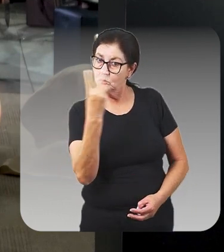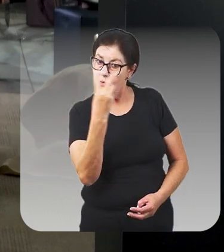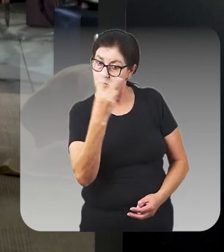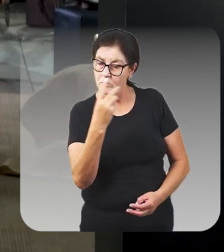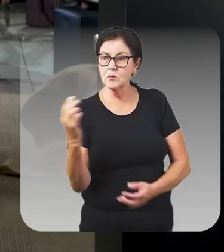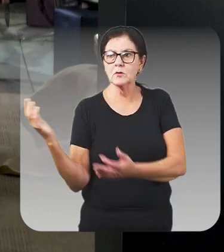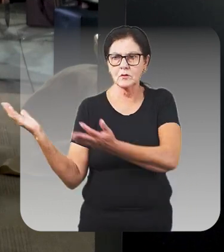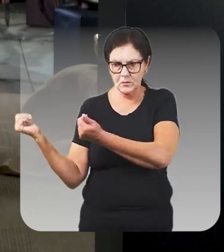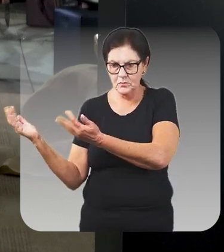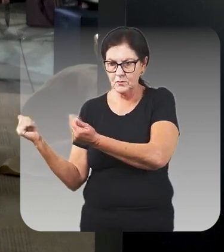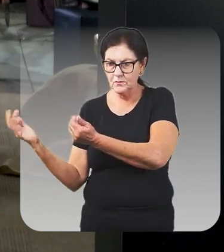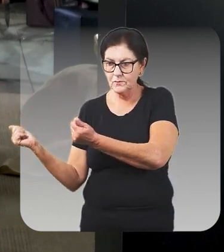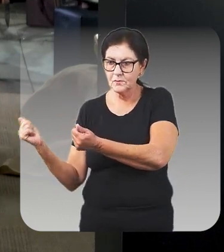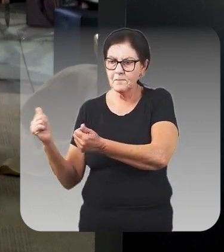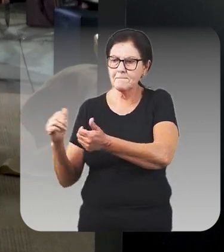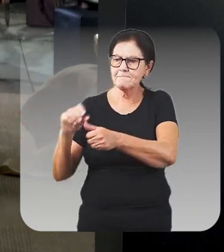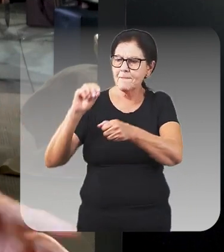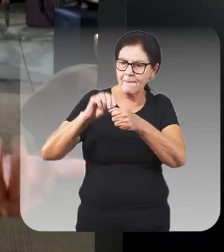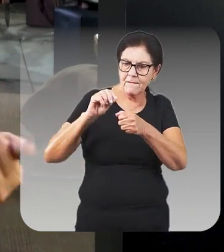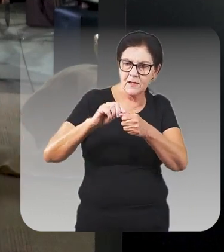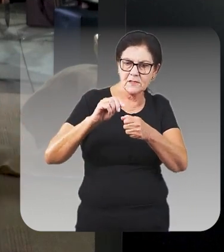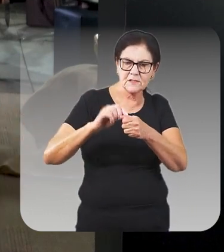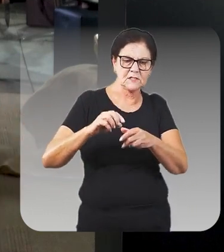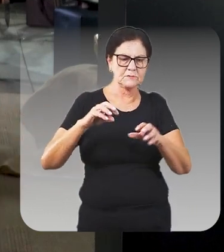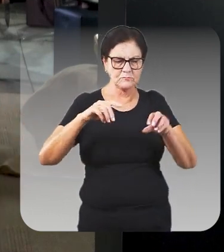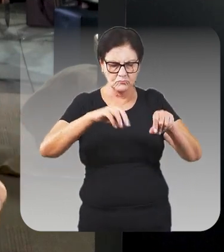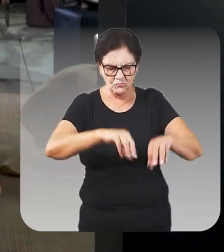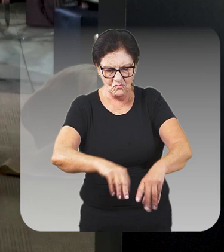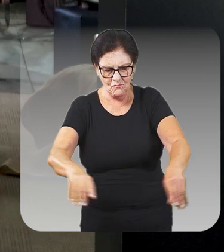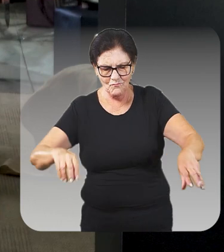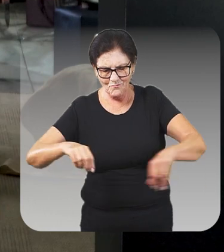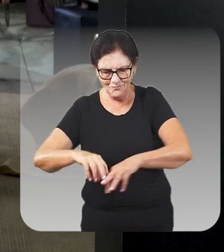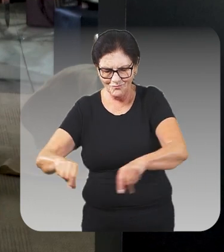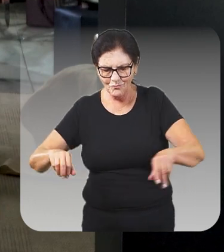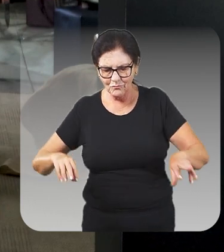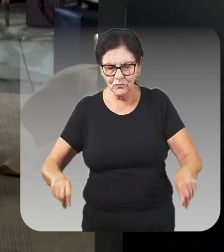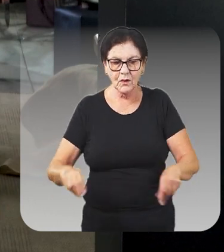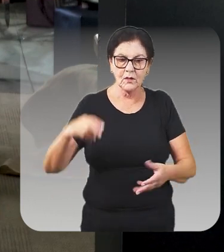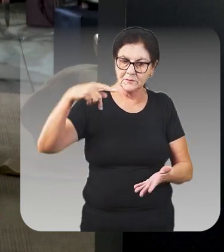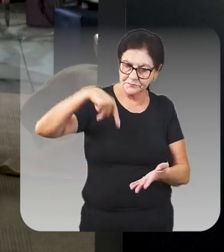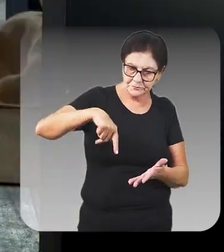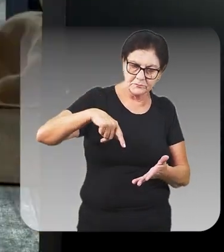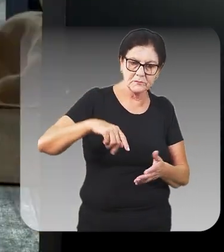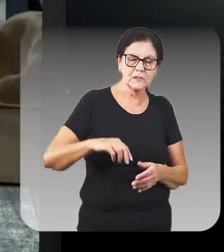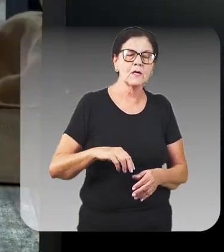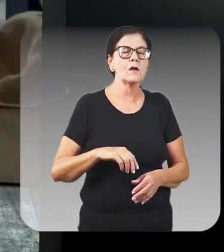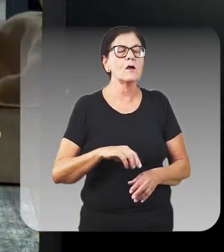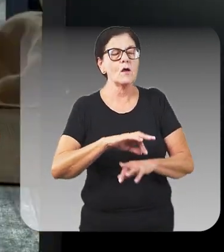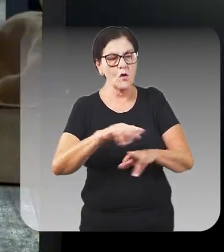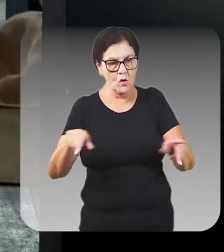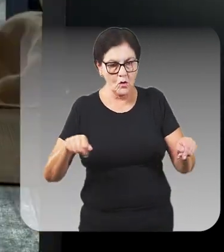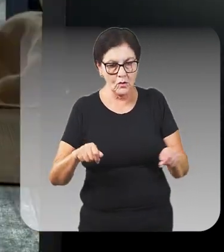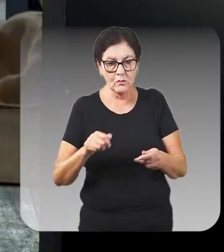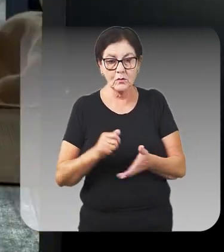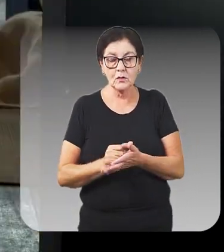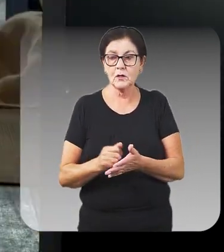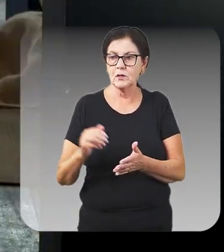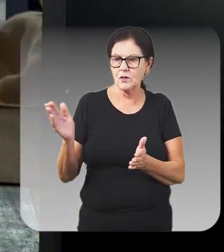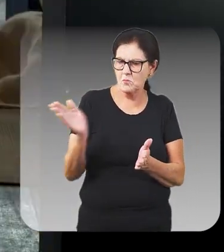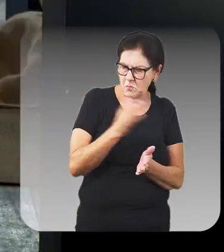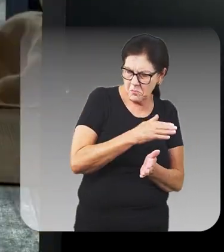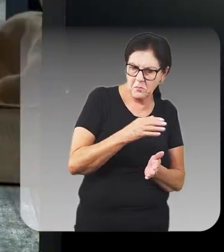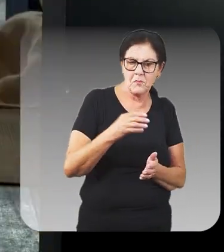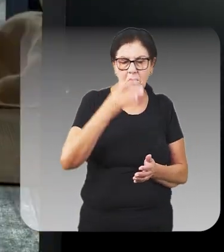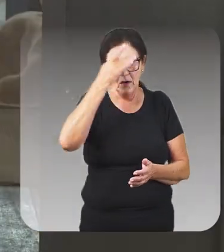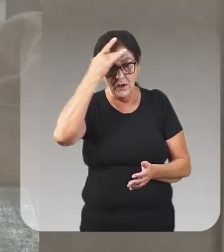lideraram uma campanha para fazer o translado dos restos mortais de Newton Prado para Leme. Foi o Jacir Lombardi e